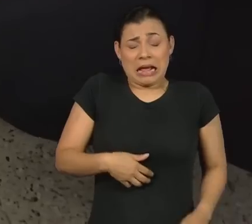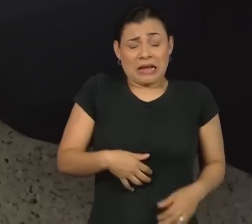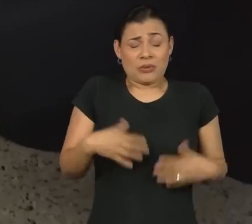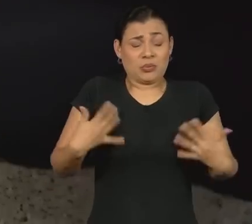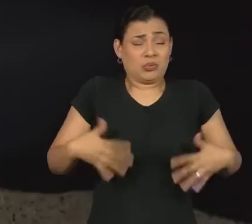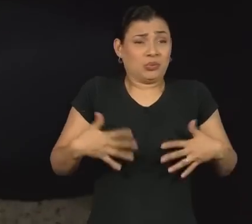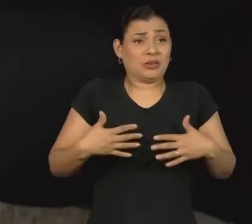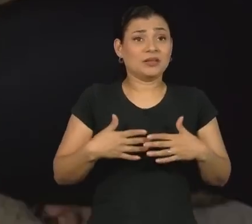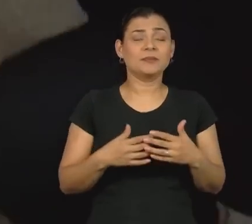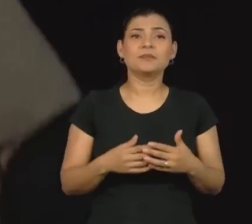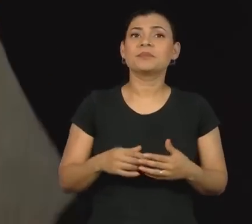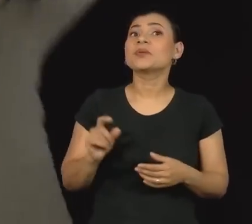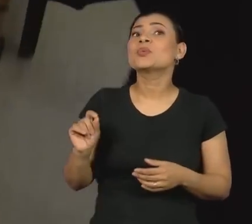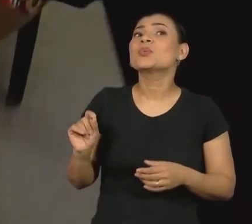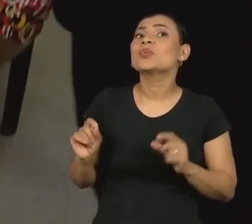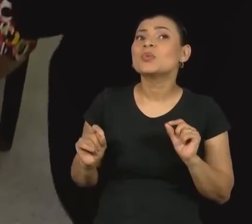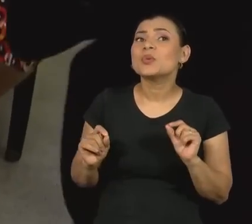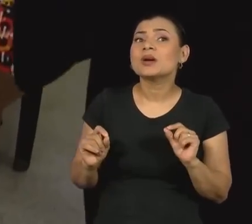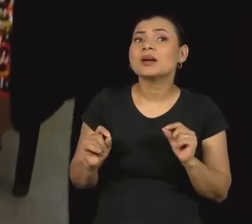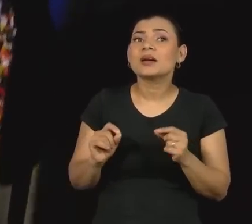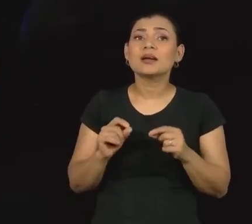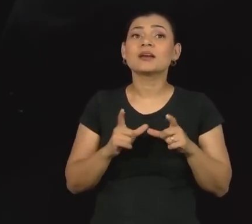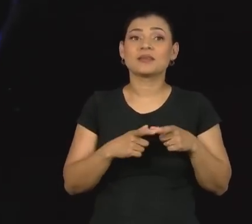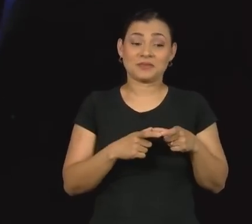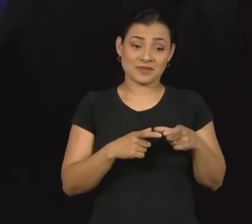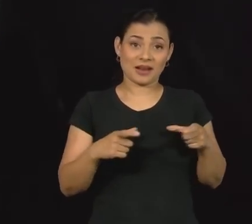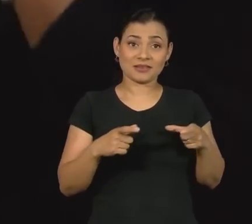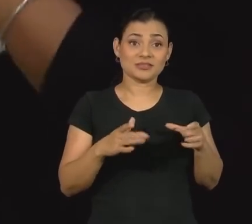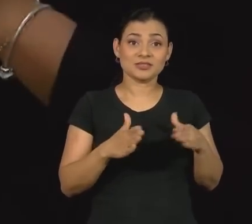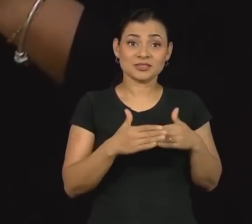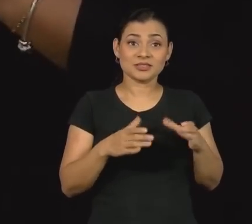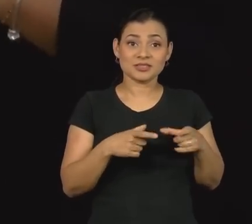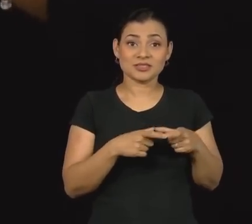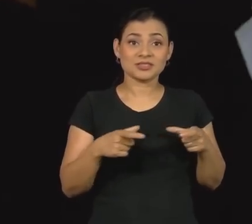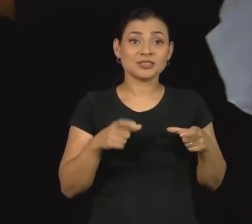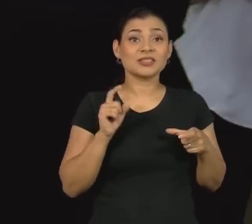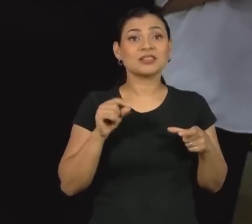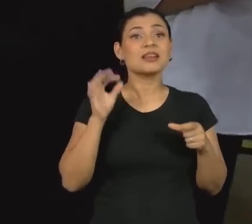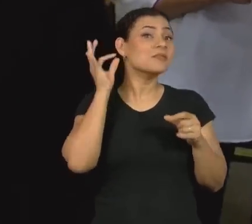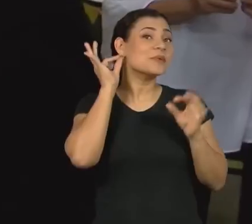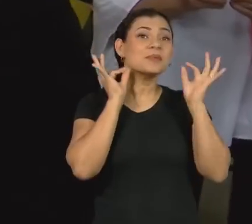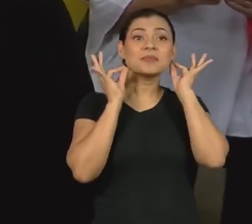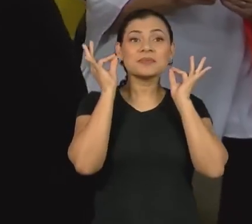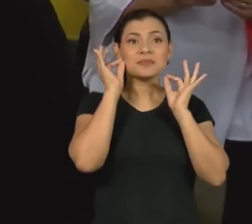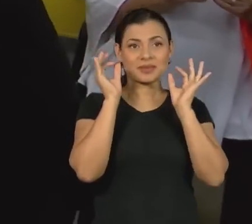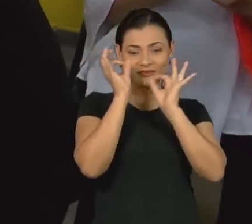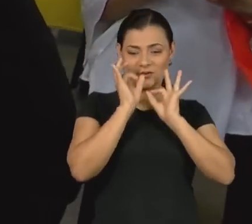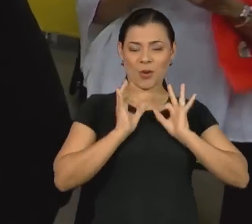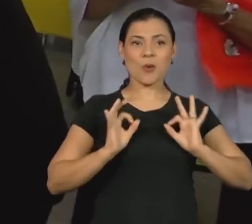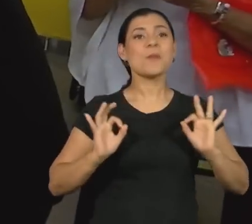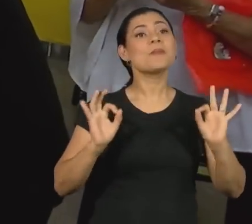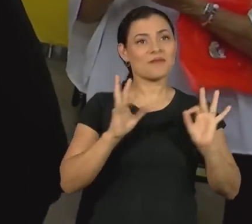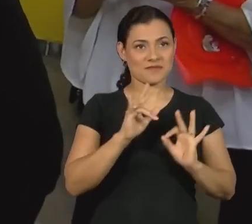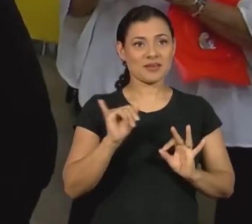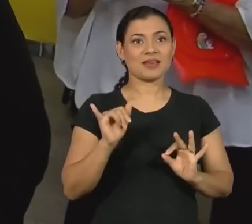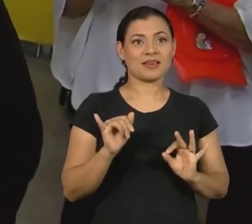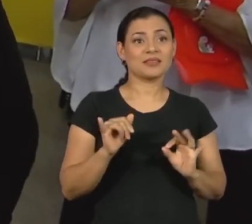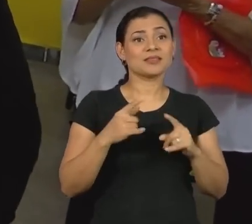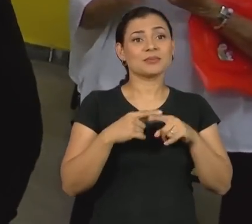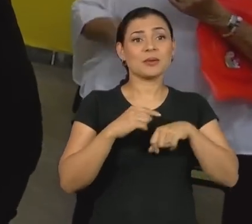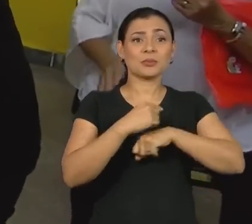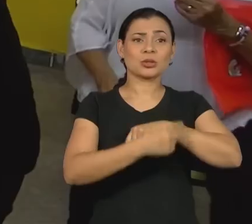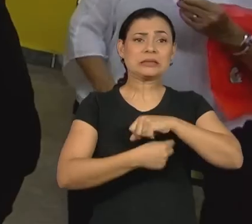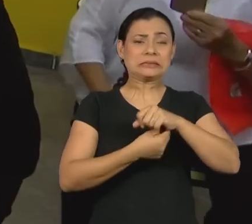na verdade. O que é isso que tá aqui na sua mãozinha? É. Umas bijuteriazinhas que ainda vou pôr. Olha a pulseira aí. Ficou